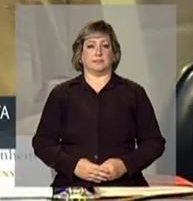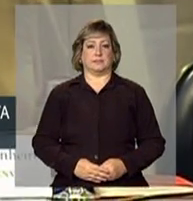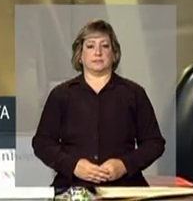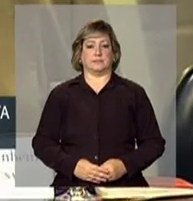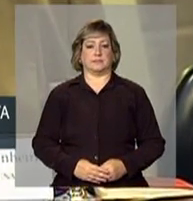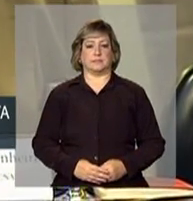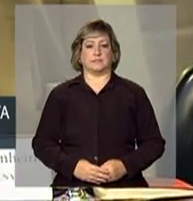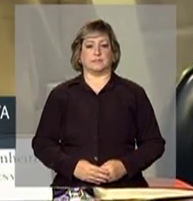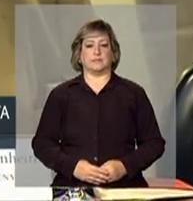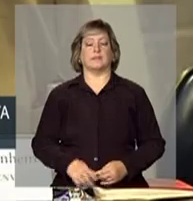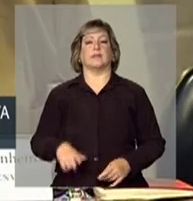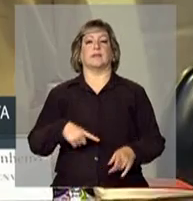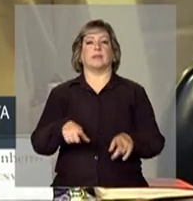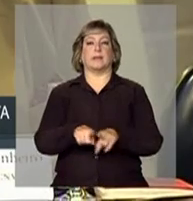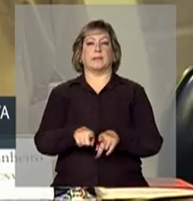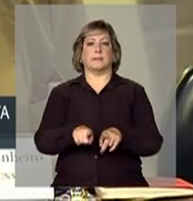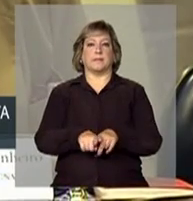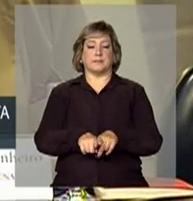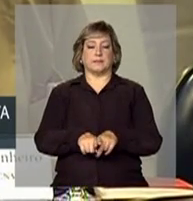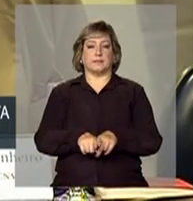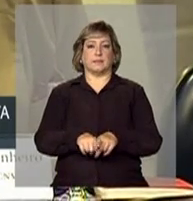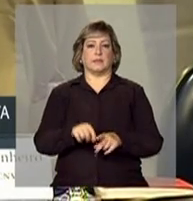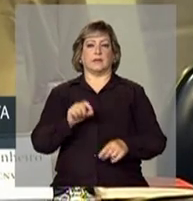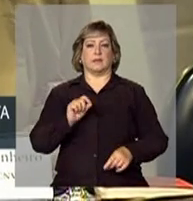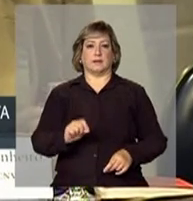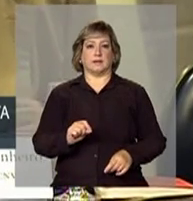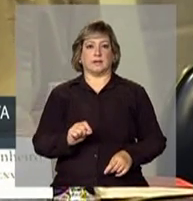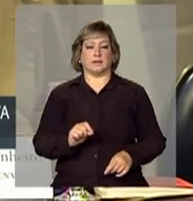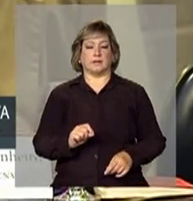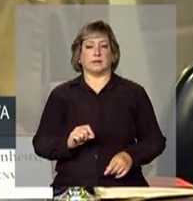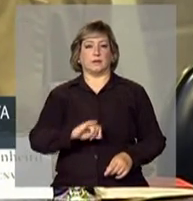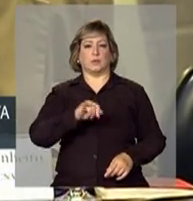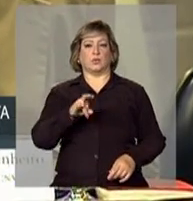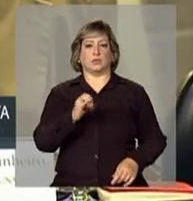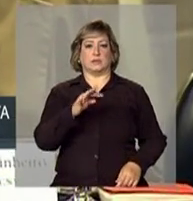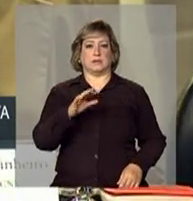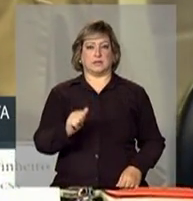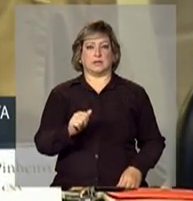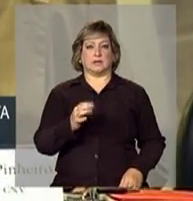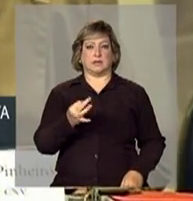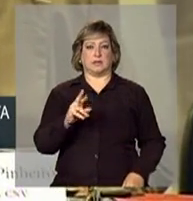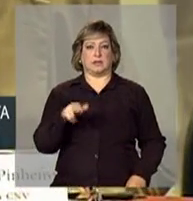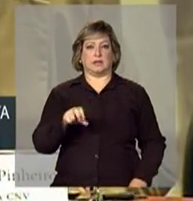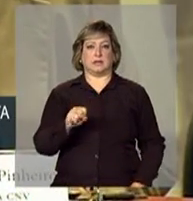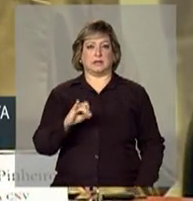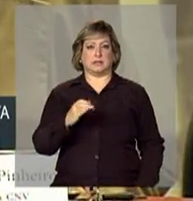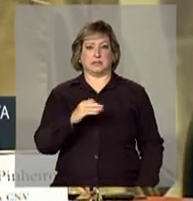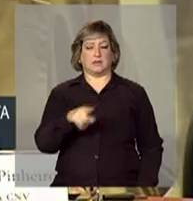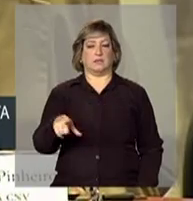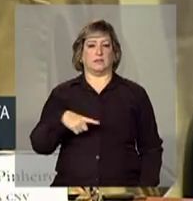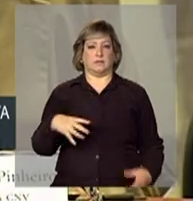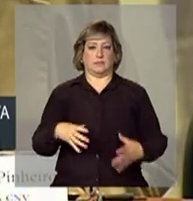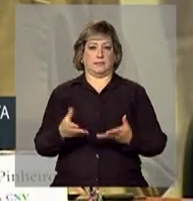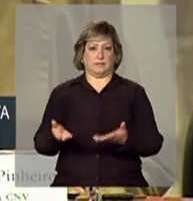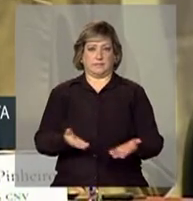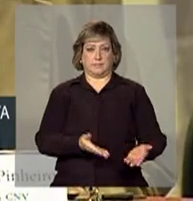do Centro Internacional pela Justiça de Transição.